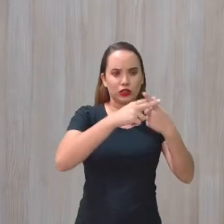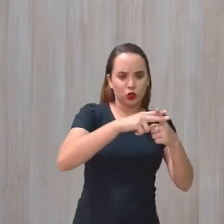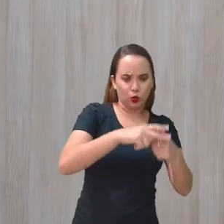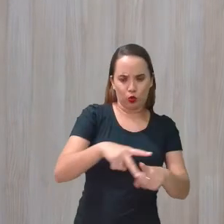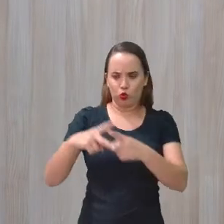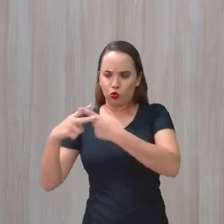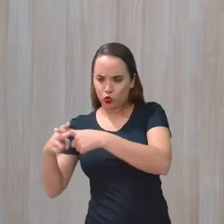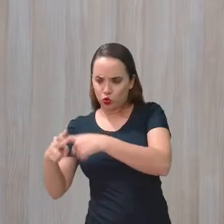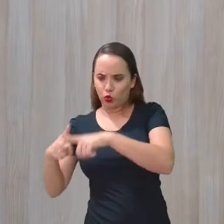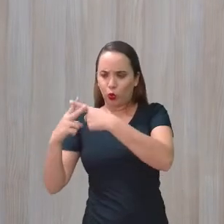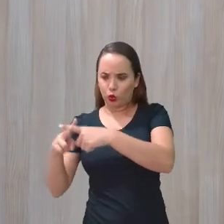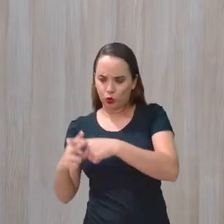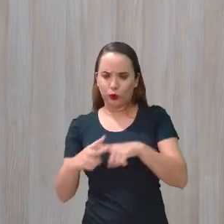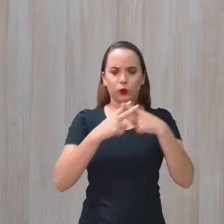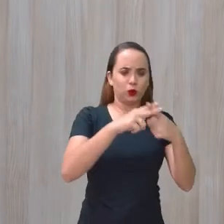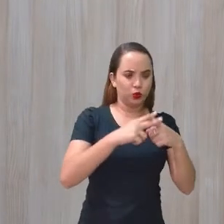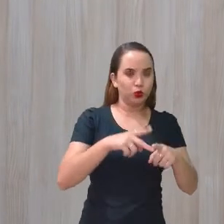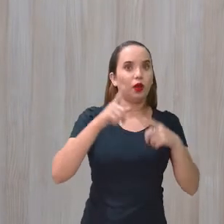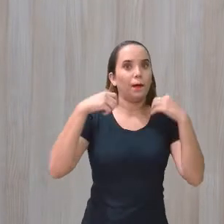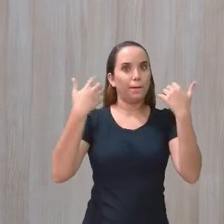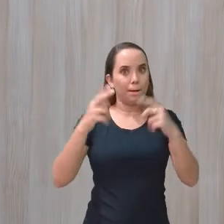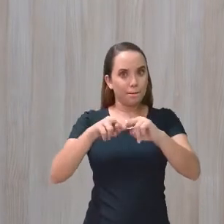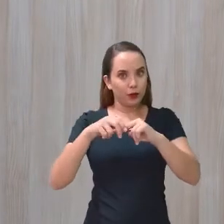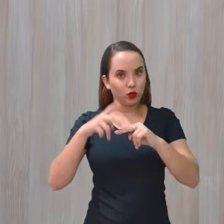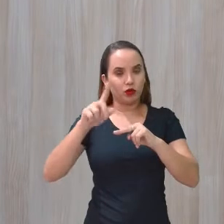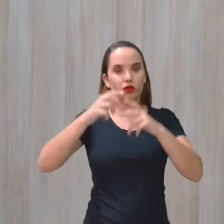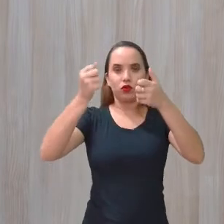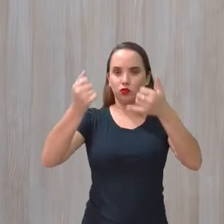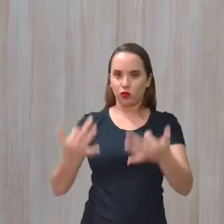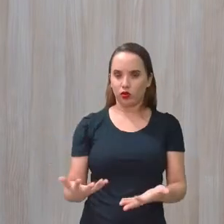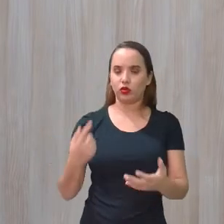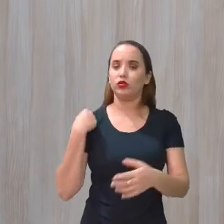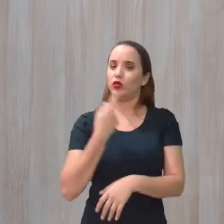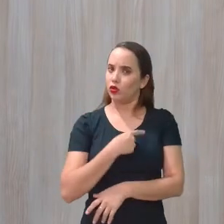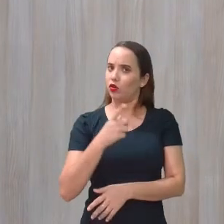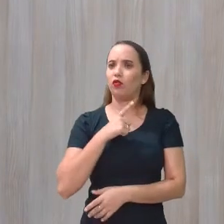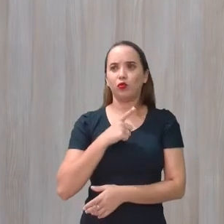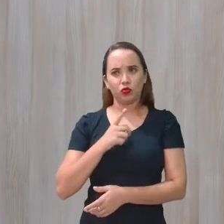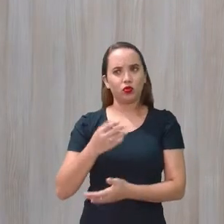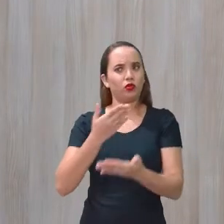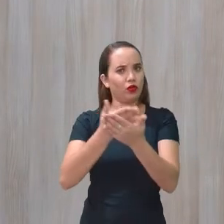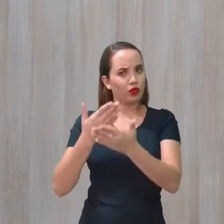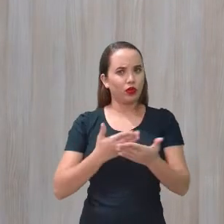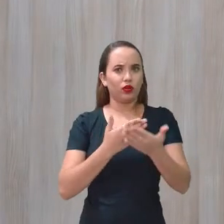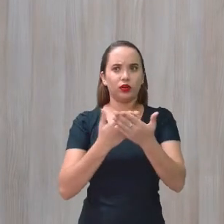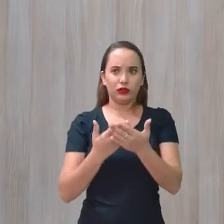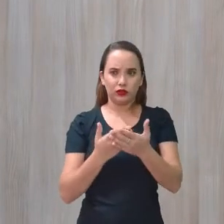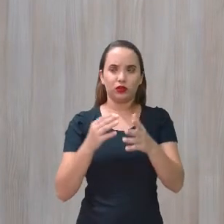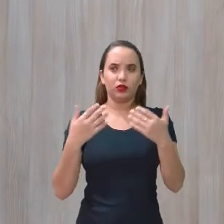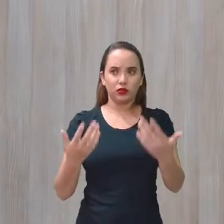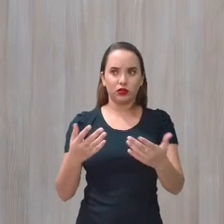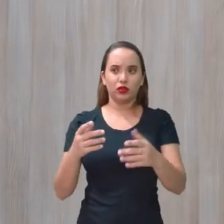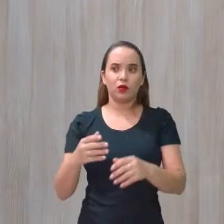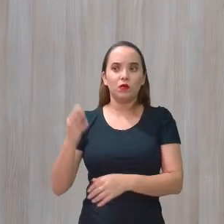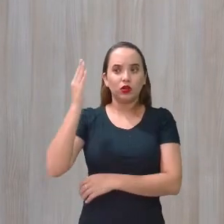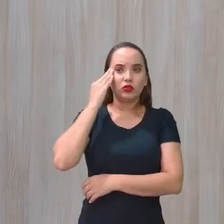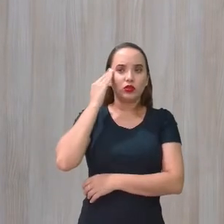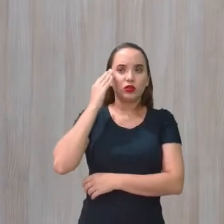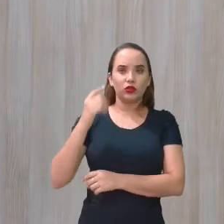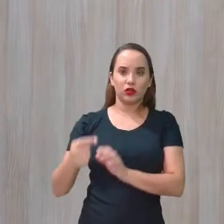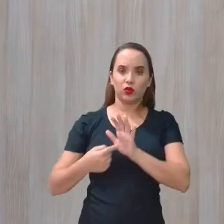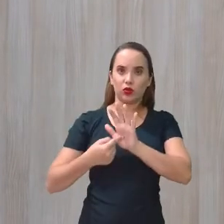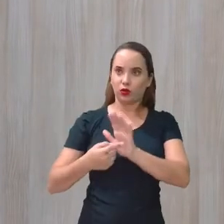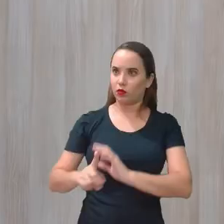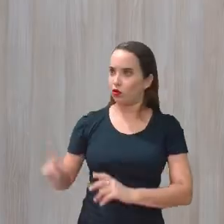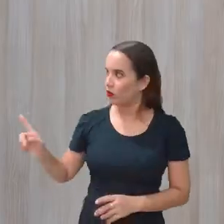Então, isso é que é a explicação e a gente vai fazer nas nossas aulas também. Ou seja, para a gente compreender o que está aparecendo aí na tela,